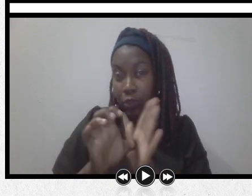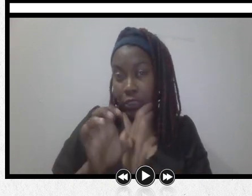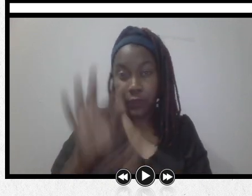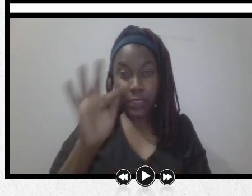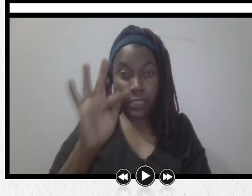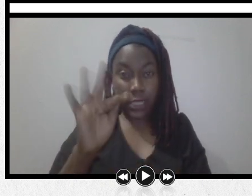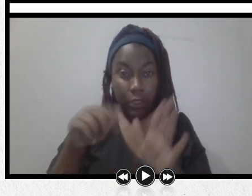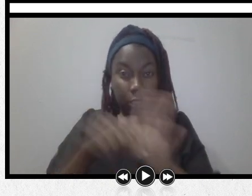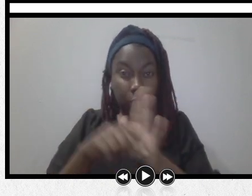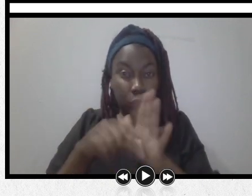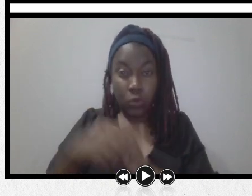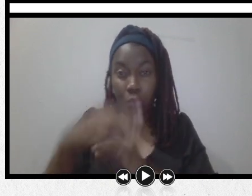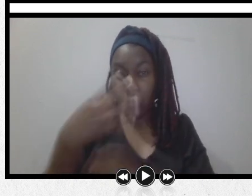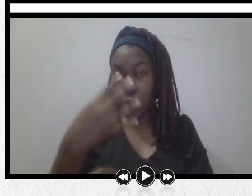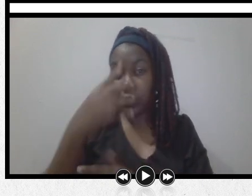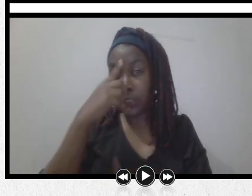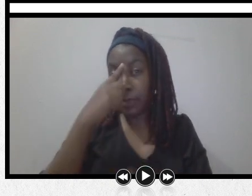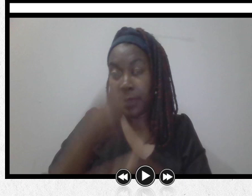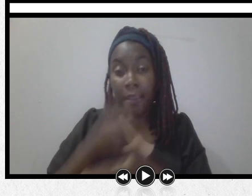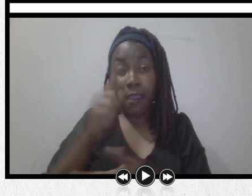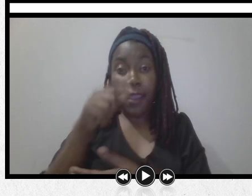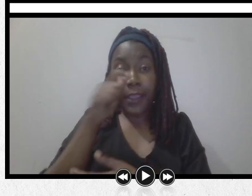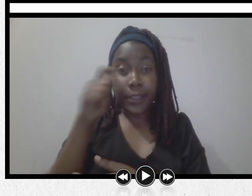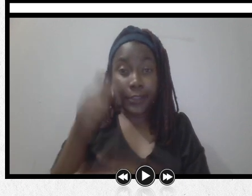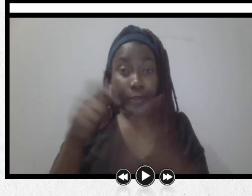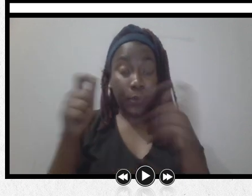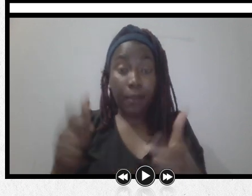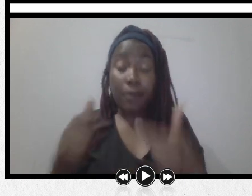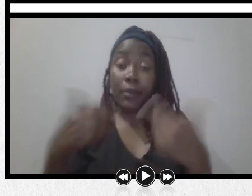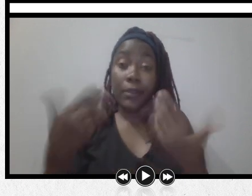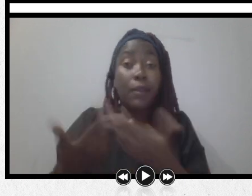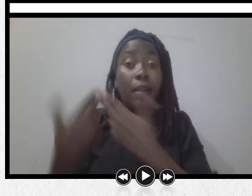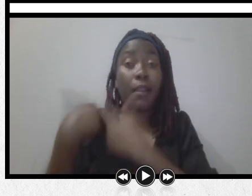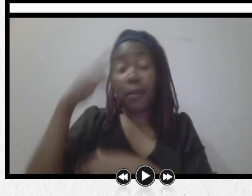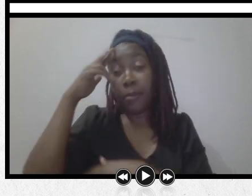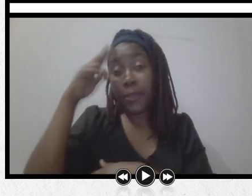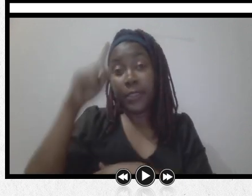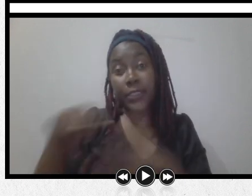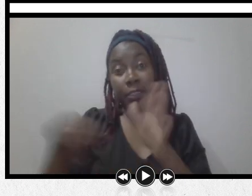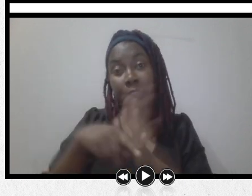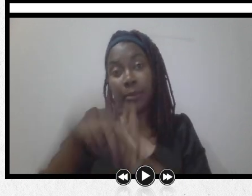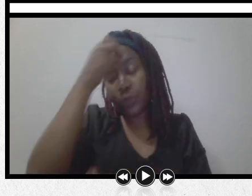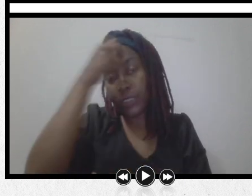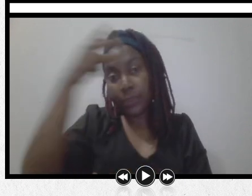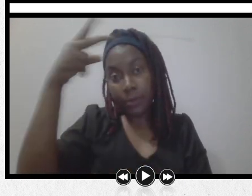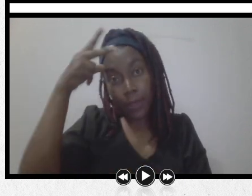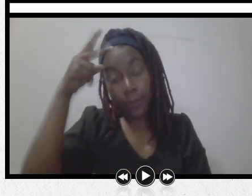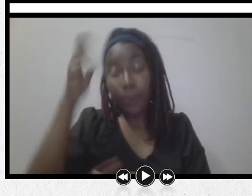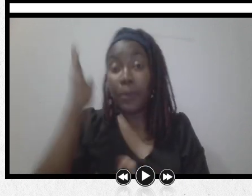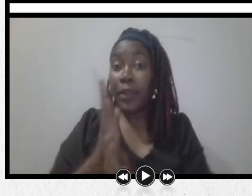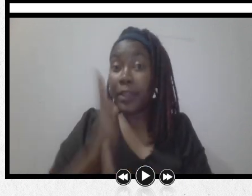4, estabelece que saneamento básico é de interesse local, logo a competência ela é municipal.